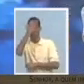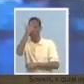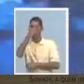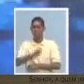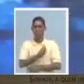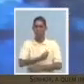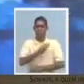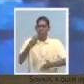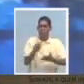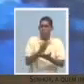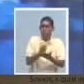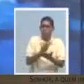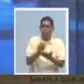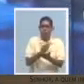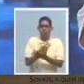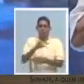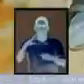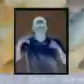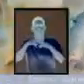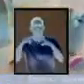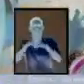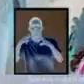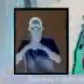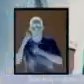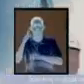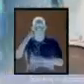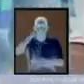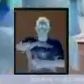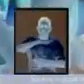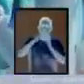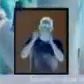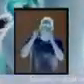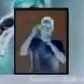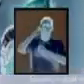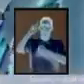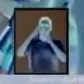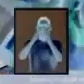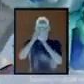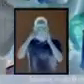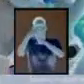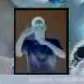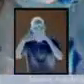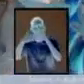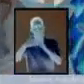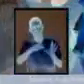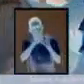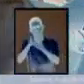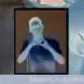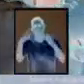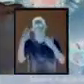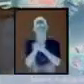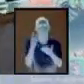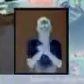da violência. Liberta da escravidão do consumismo. De tudo aquilo que se relaciona a essa vontade